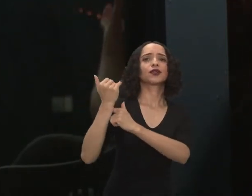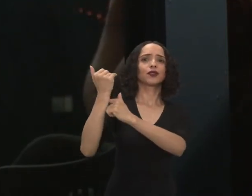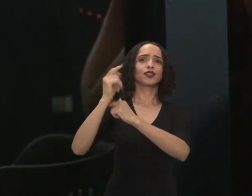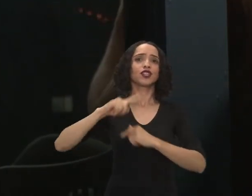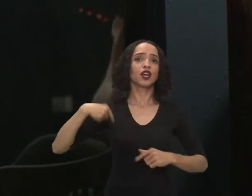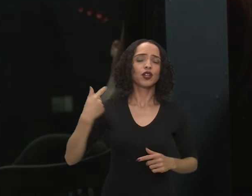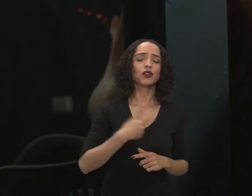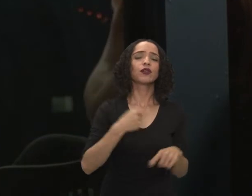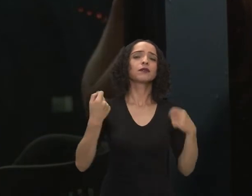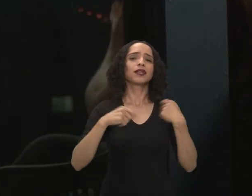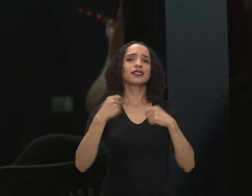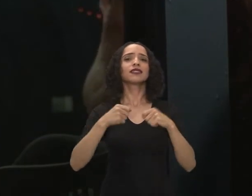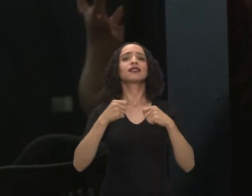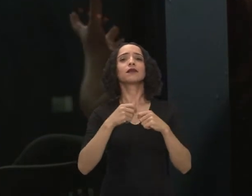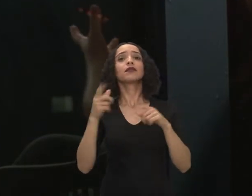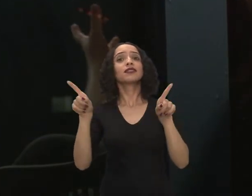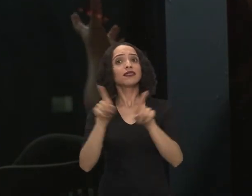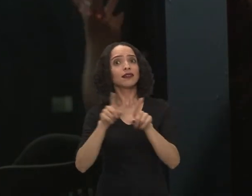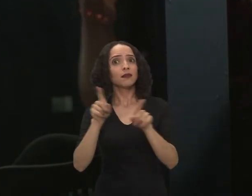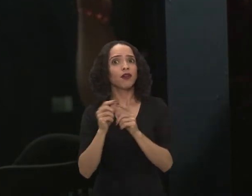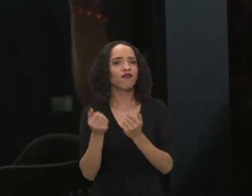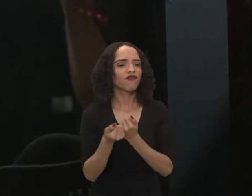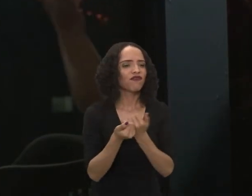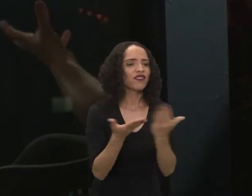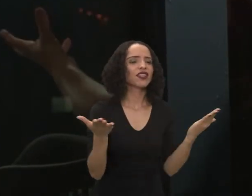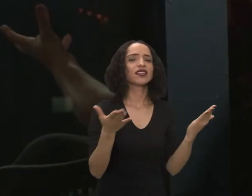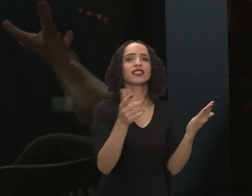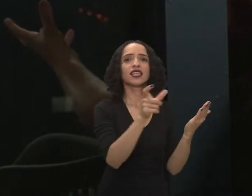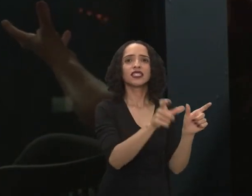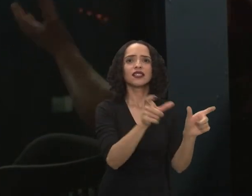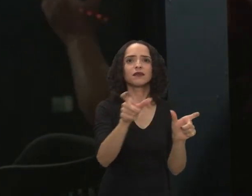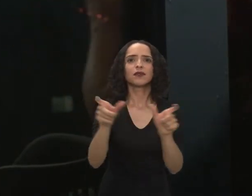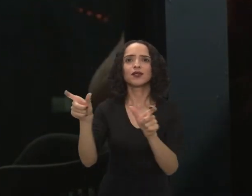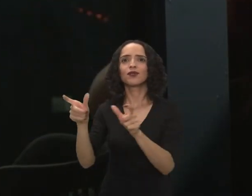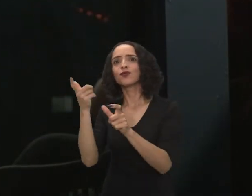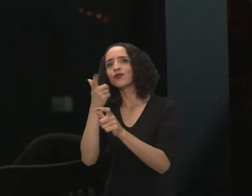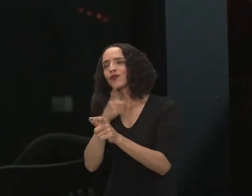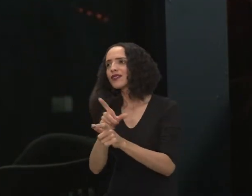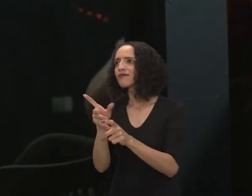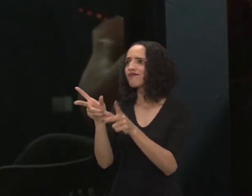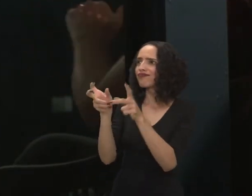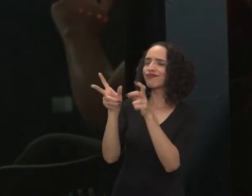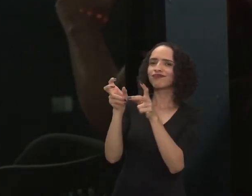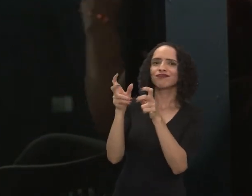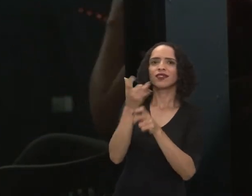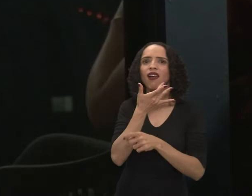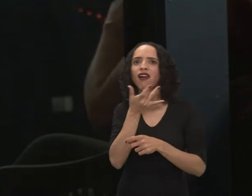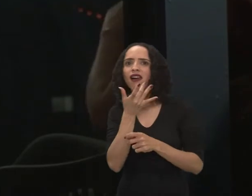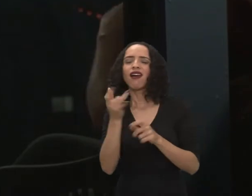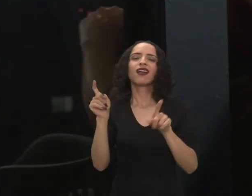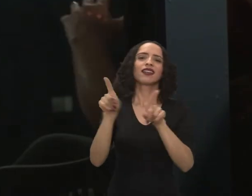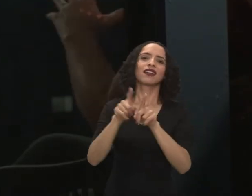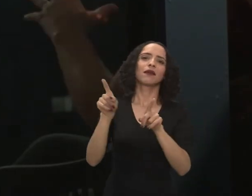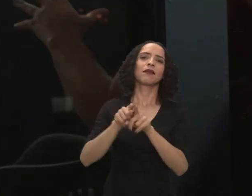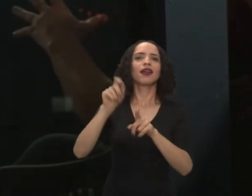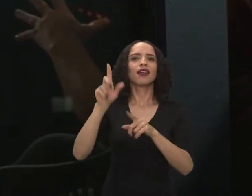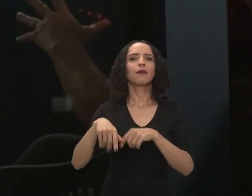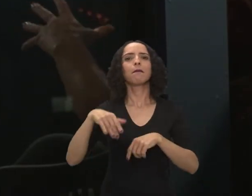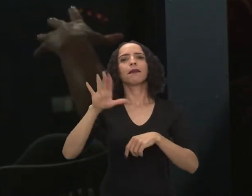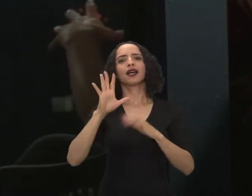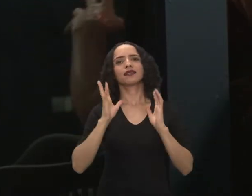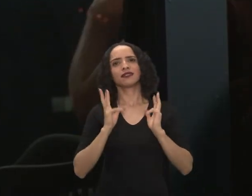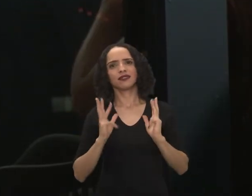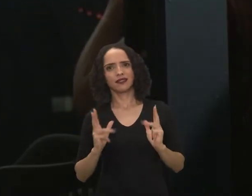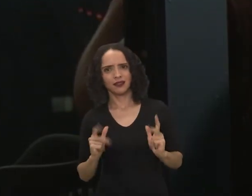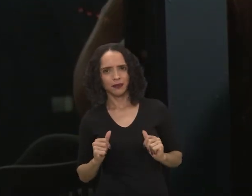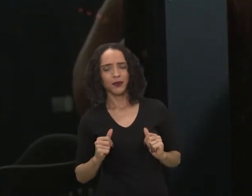pessoas consumam essas tecnologias mais limpas, né? E aí a gente pode pensar isso para o urbano como, por